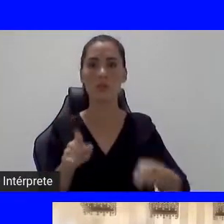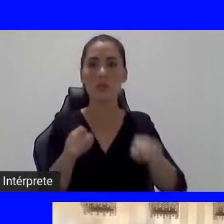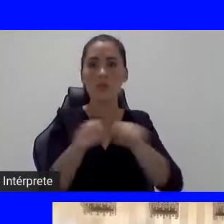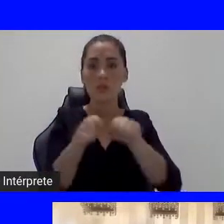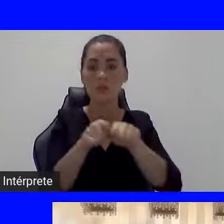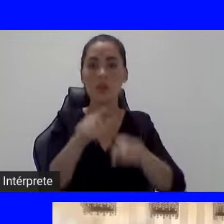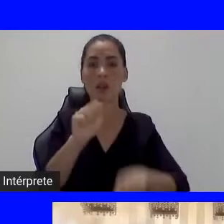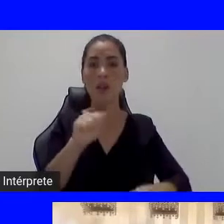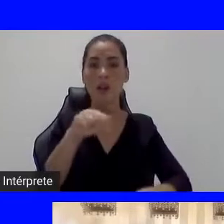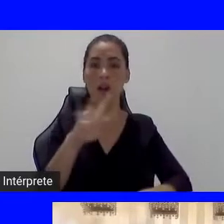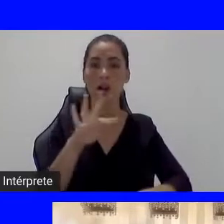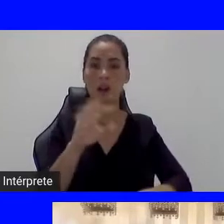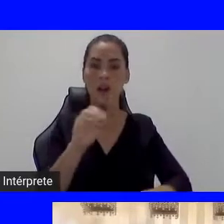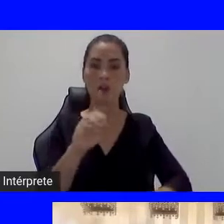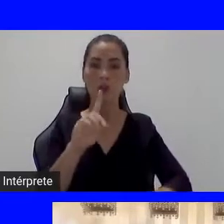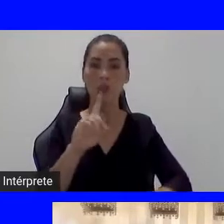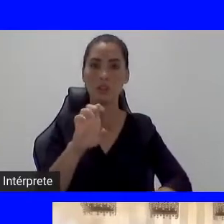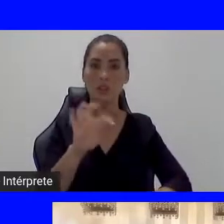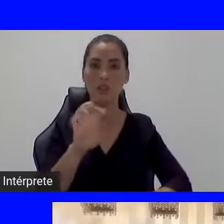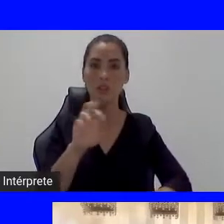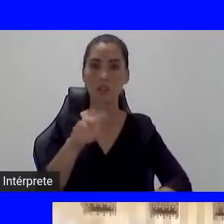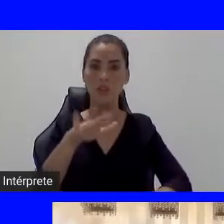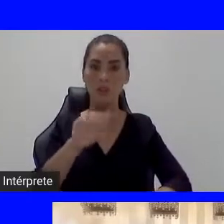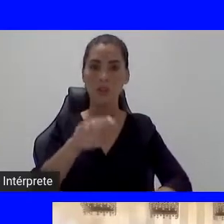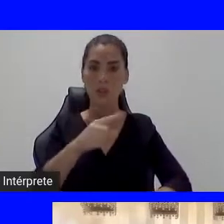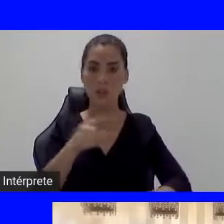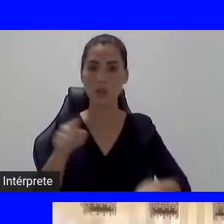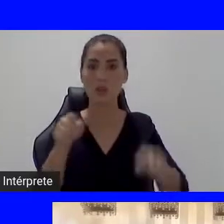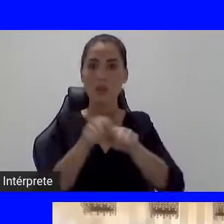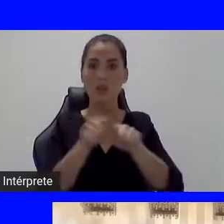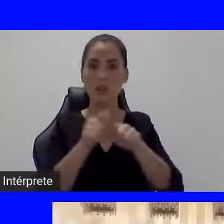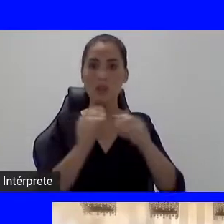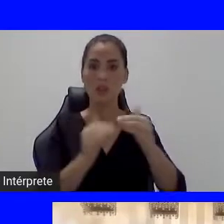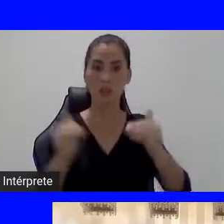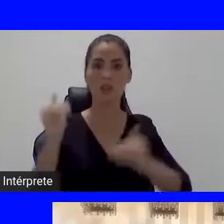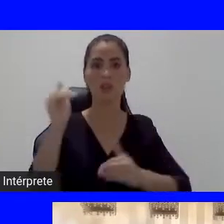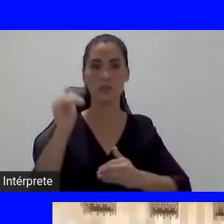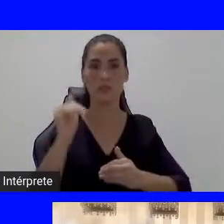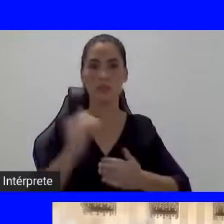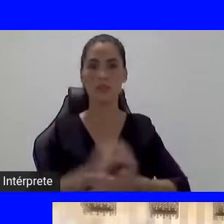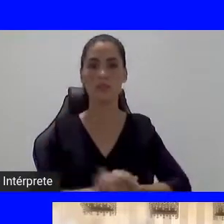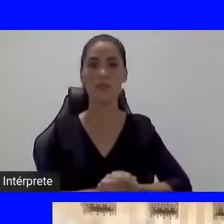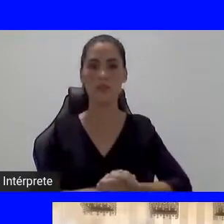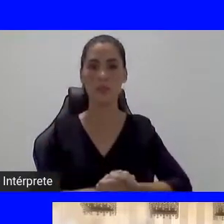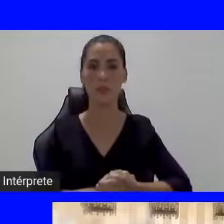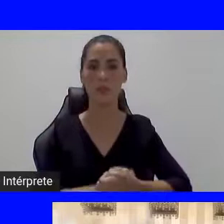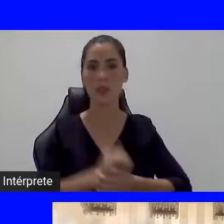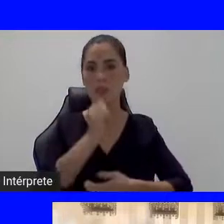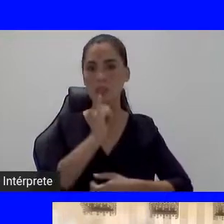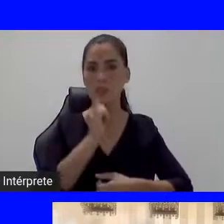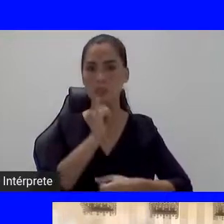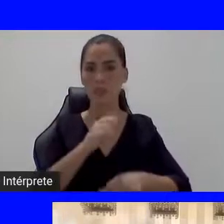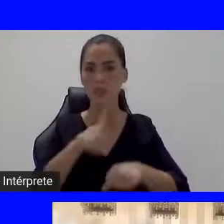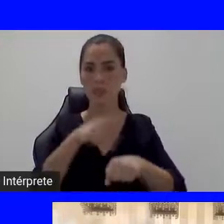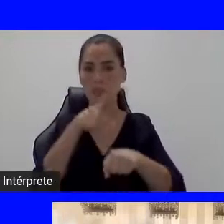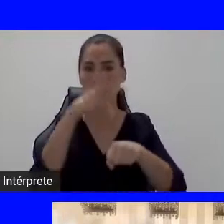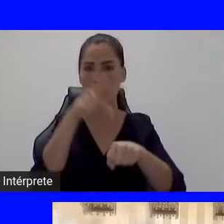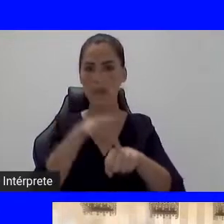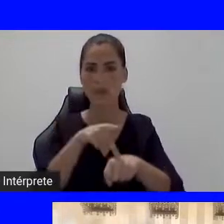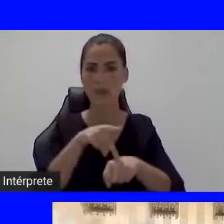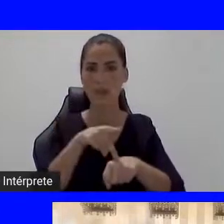a soberania e o seu espaço territorial. Então, quando nós temos um país, seja por qual razão for, né, um país que